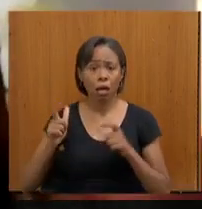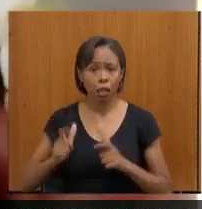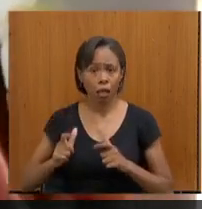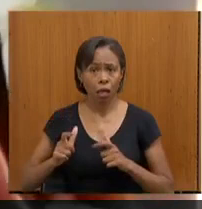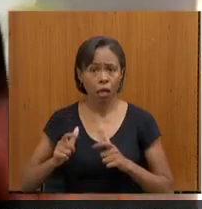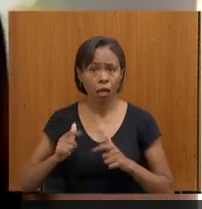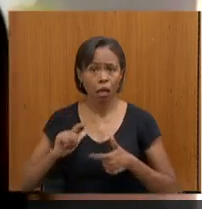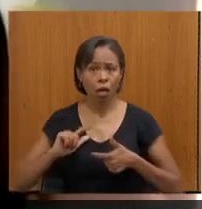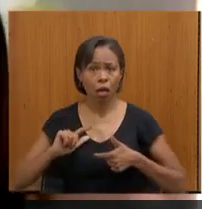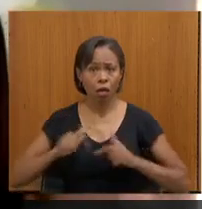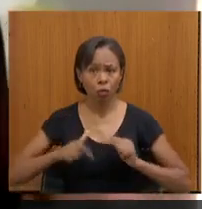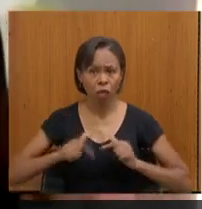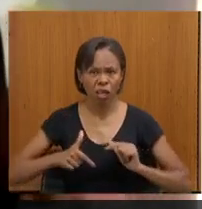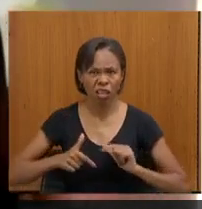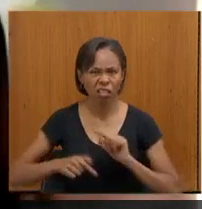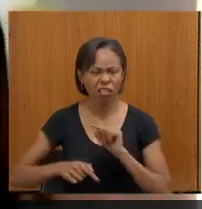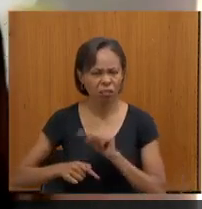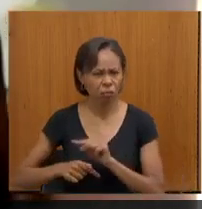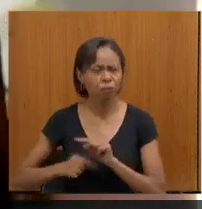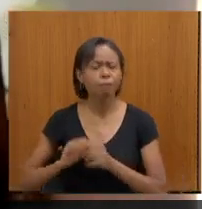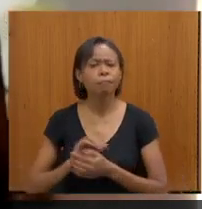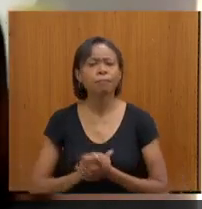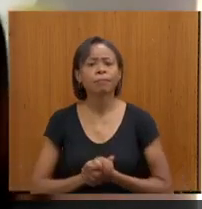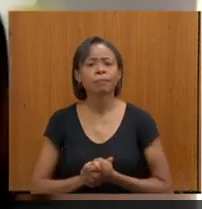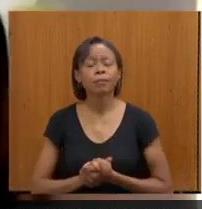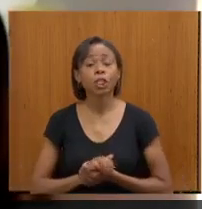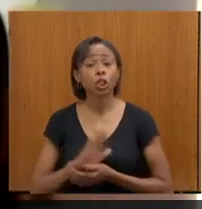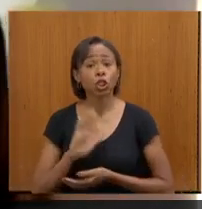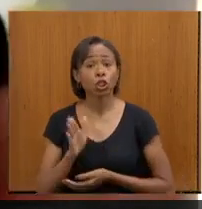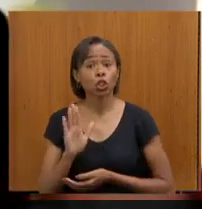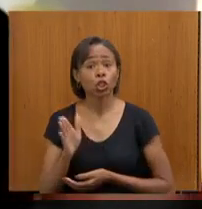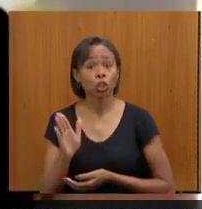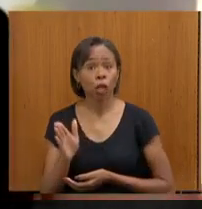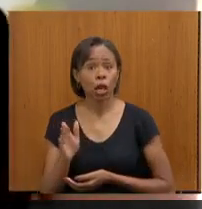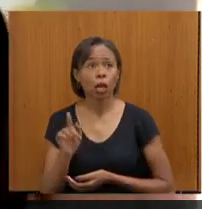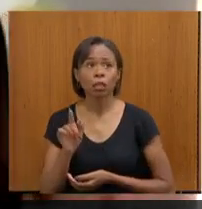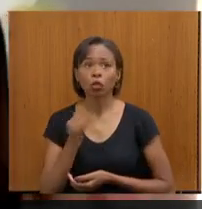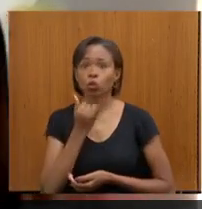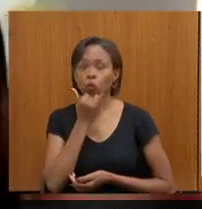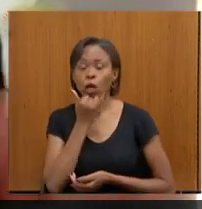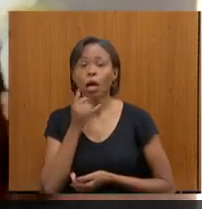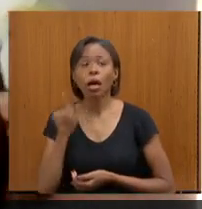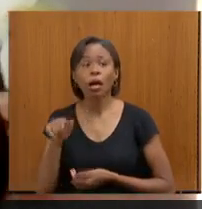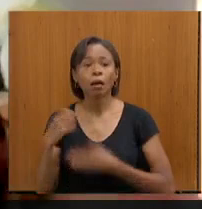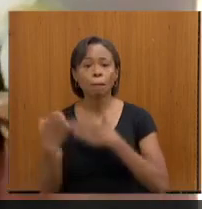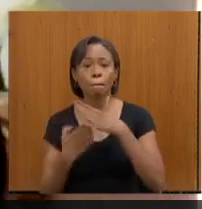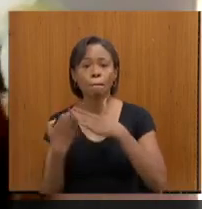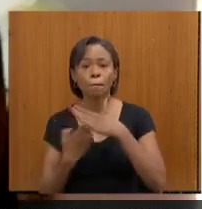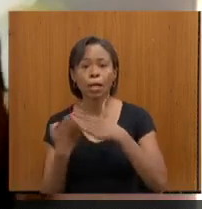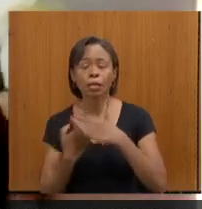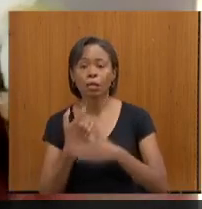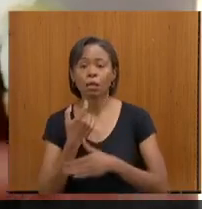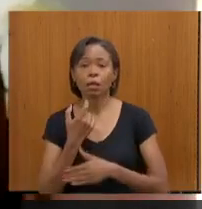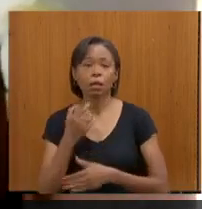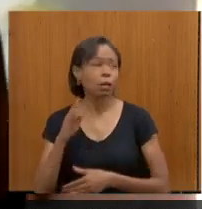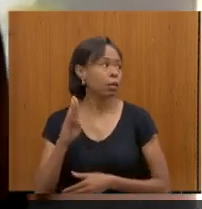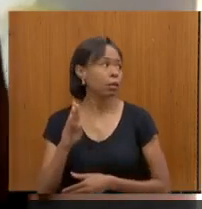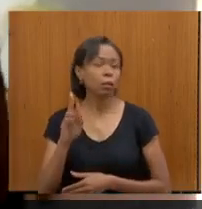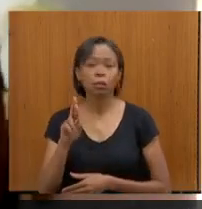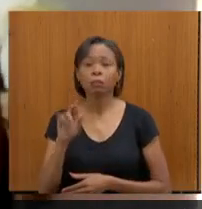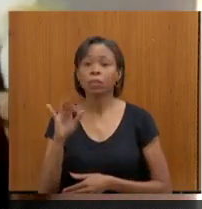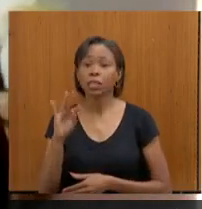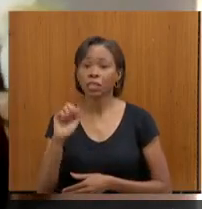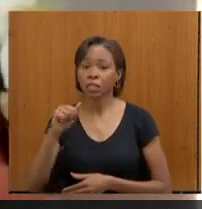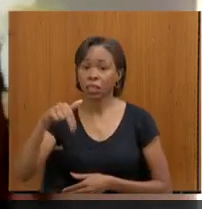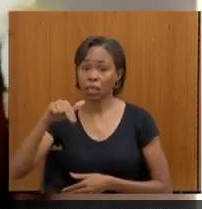sextons internacional e já está é uma empresa britânica que desenvolveu como falei em Israel